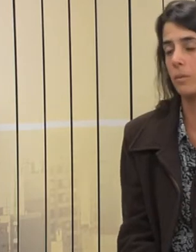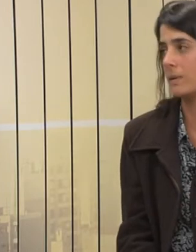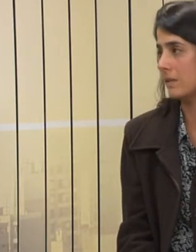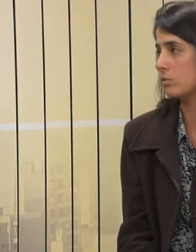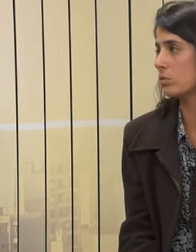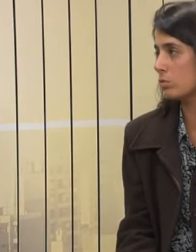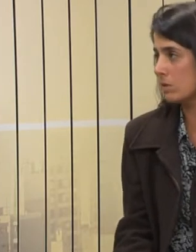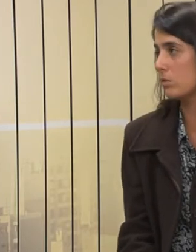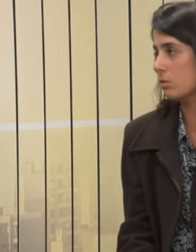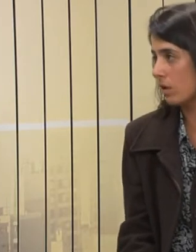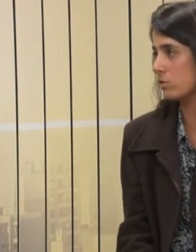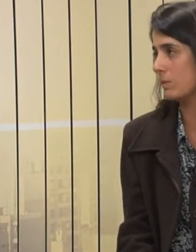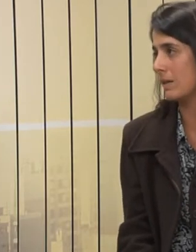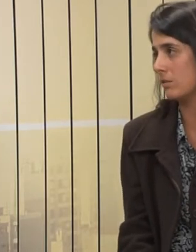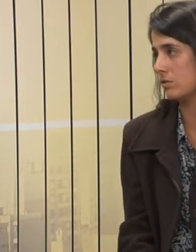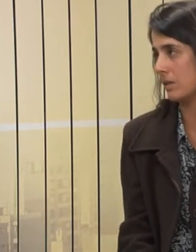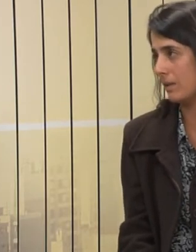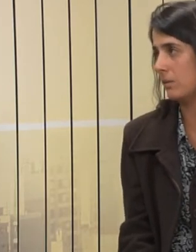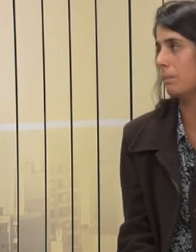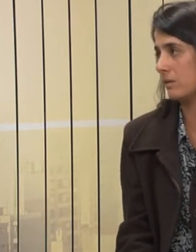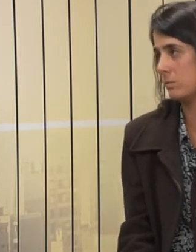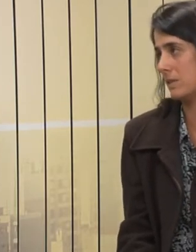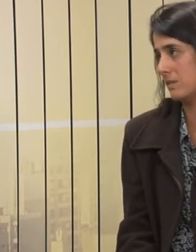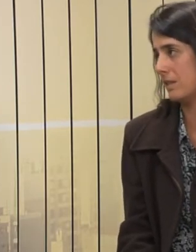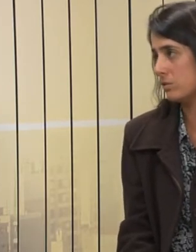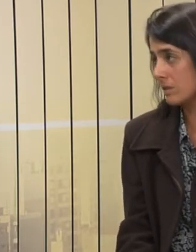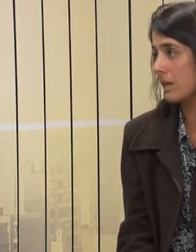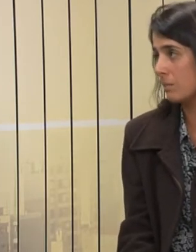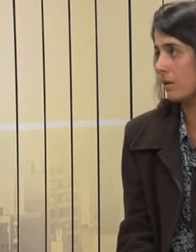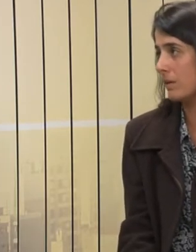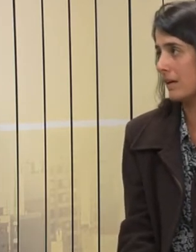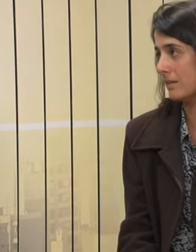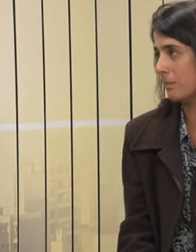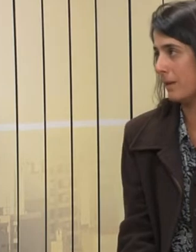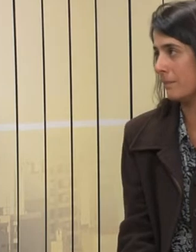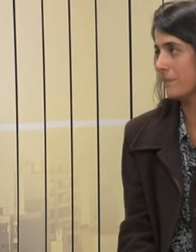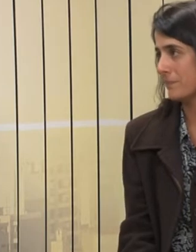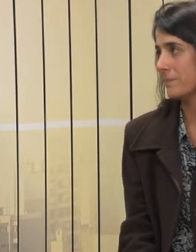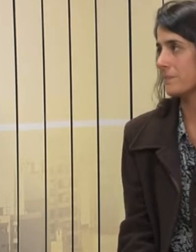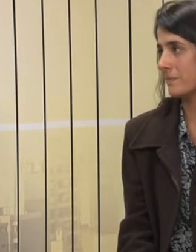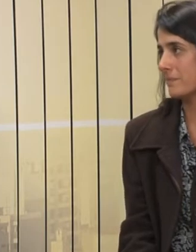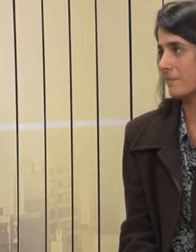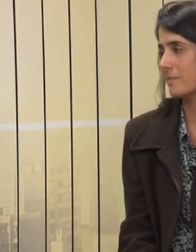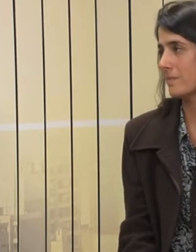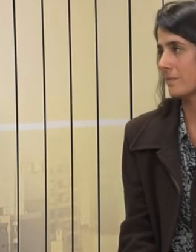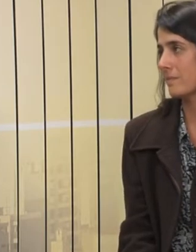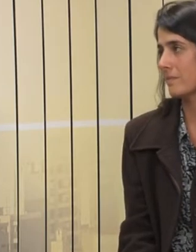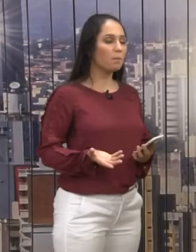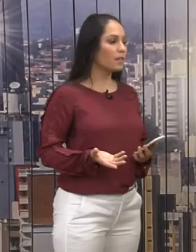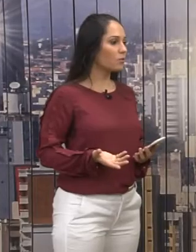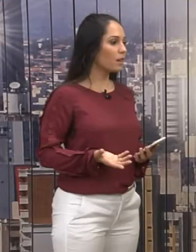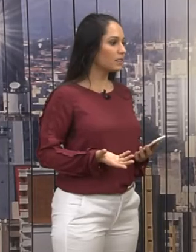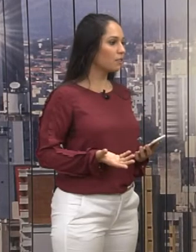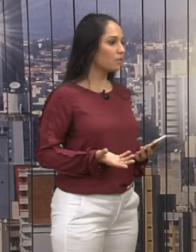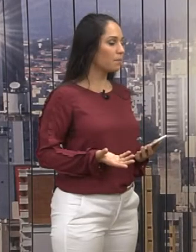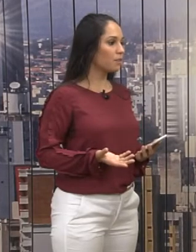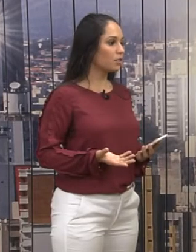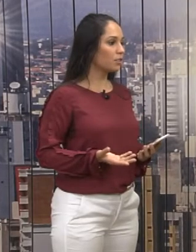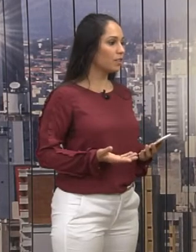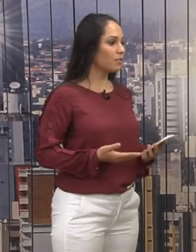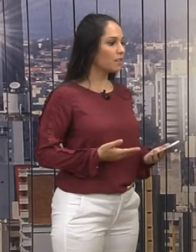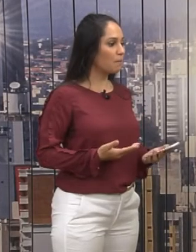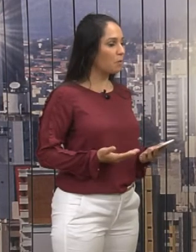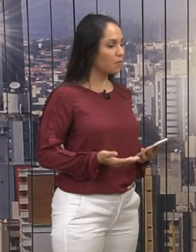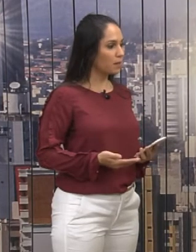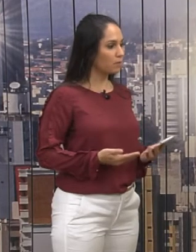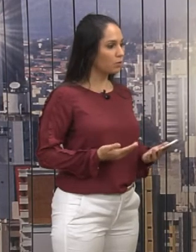a própria estrutura do nosso mercado de trabalho para os brasileiros tem que melhorar também. Vai ter que ter um investimento também em educação, né, para a